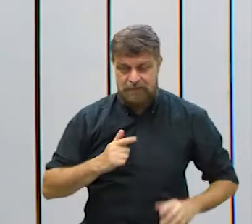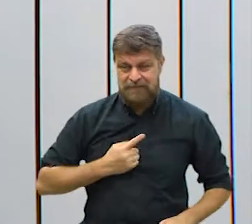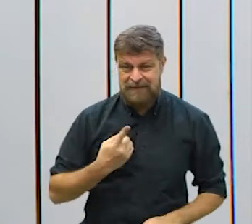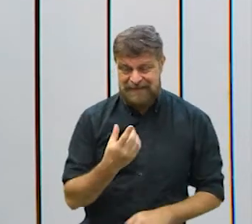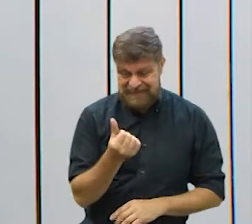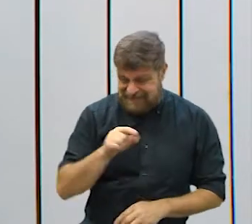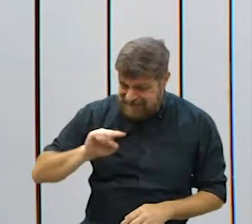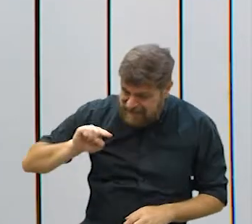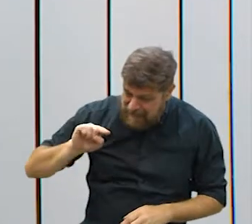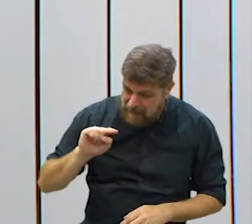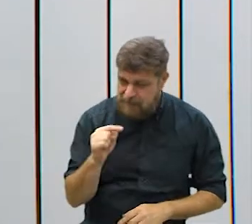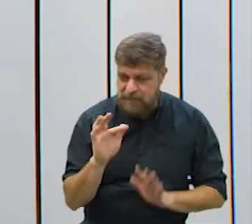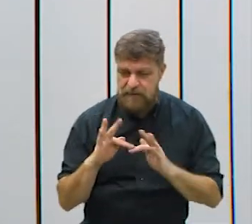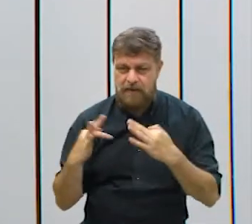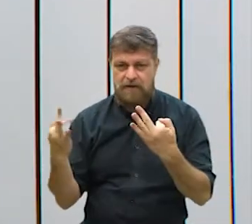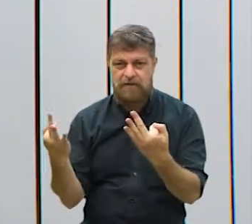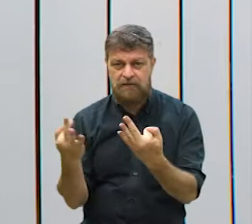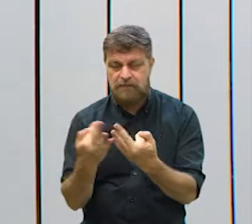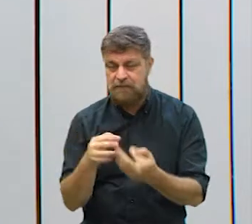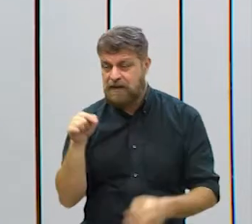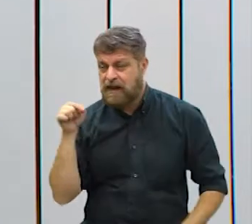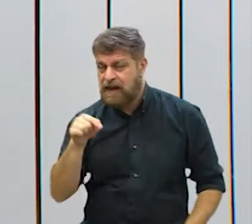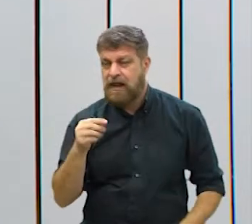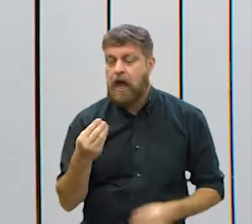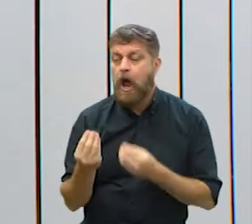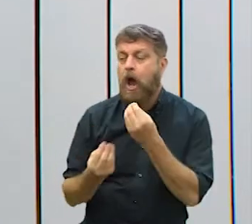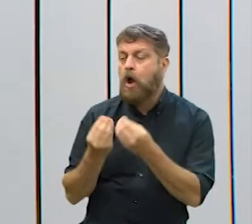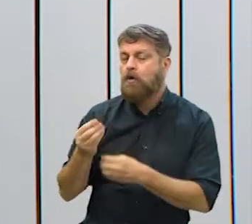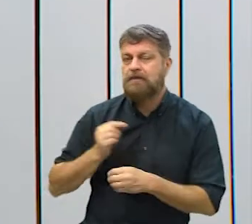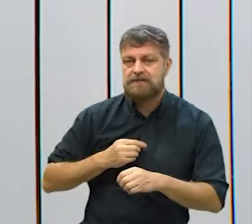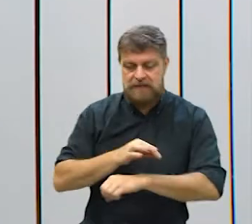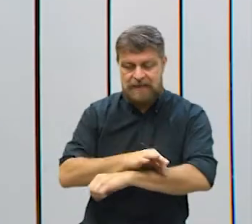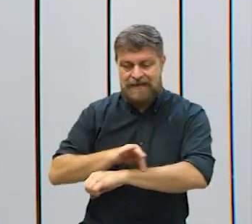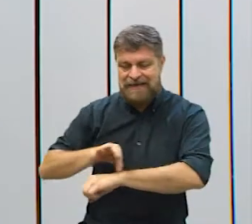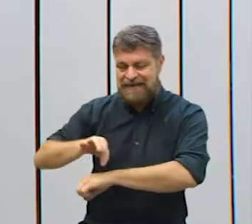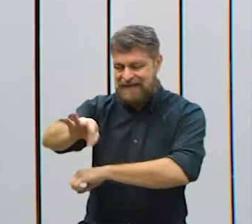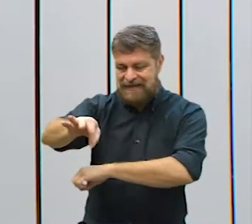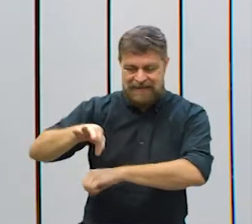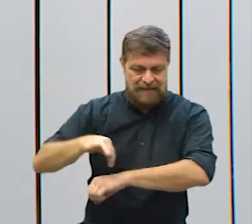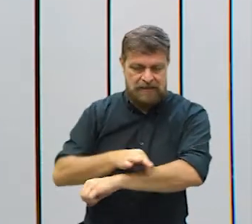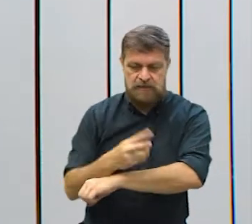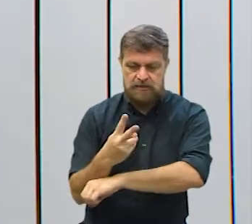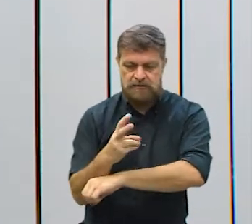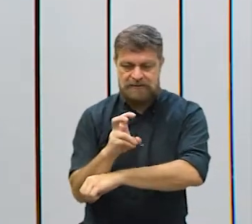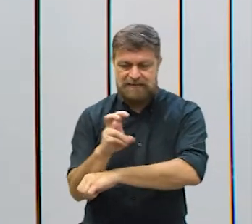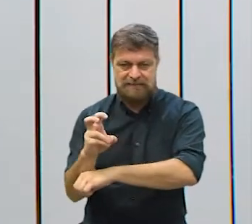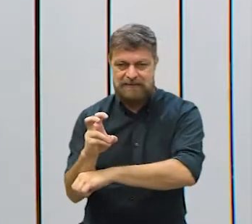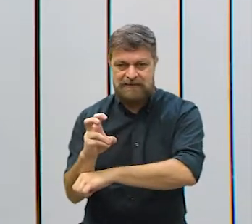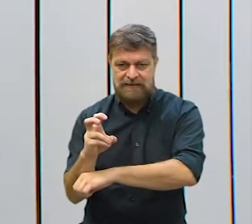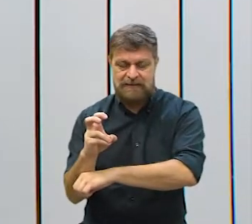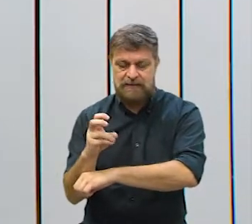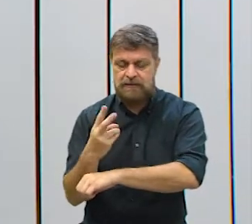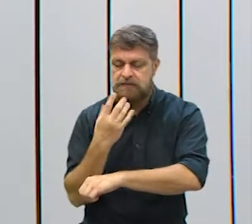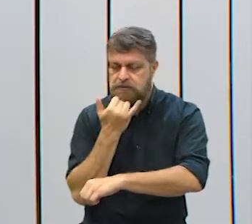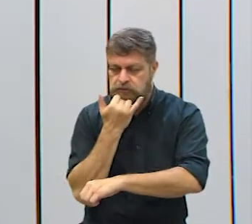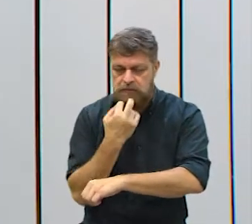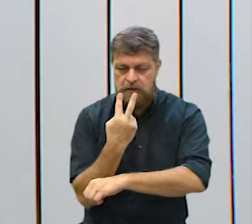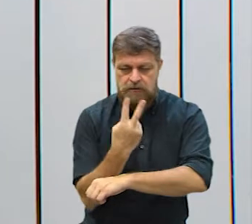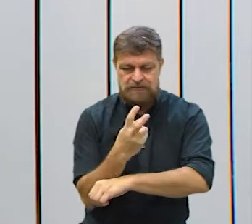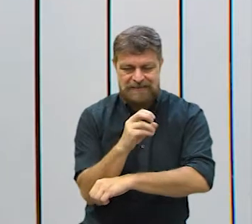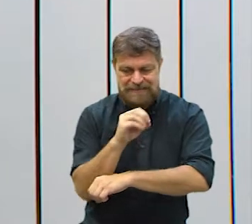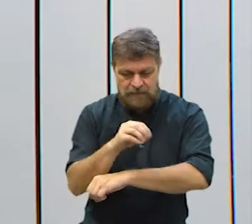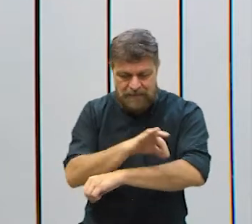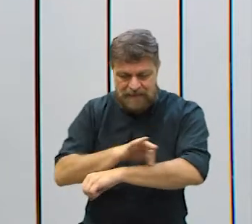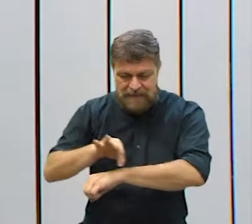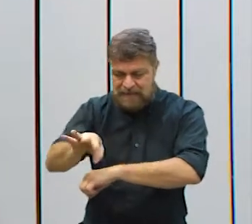16 mil famílias. Olha o tamanho da área. Como que seria terrenos de 250